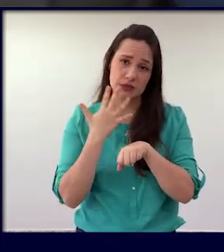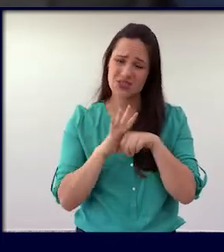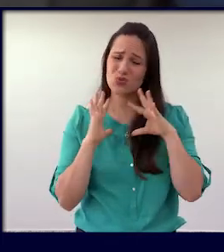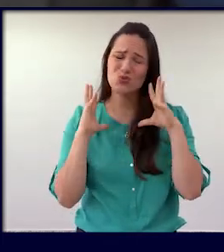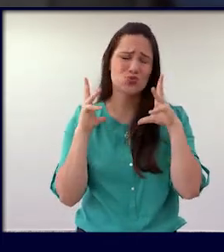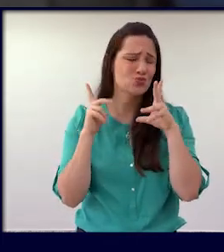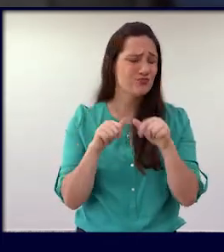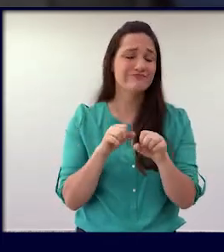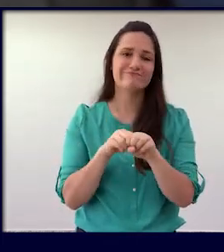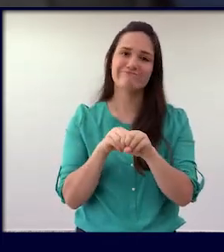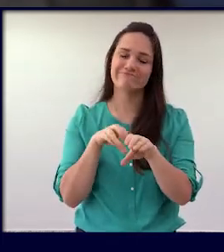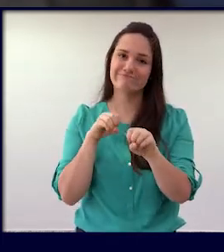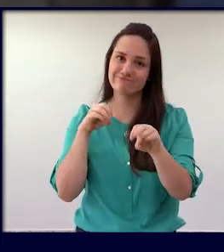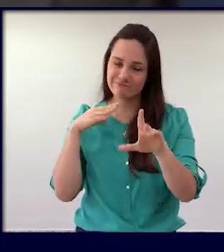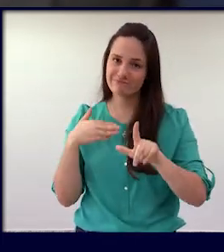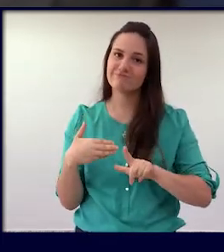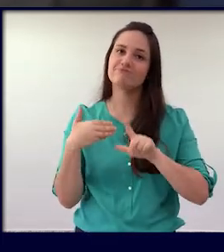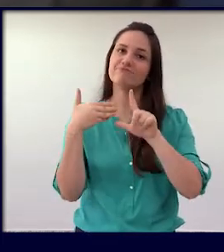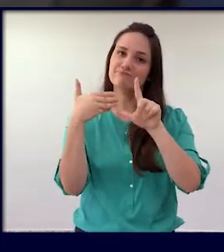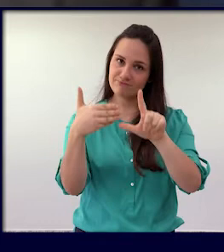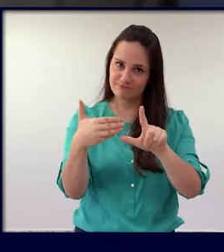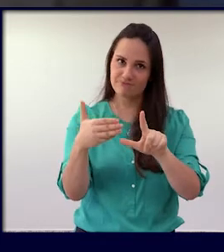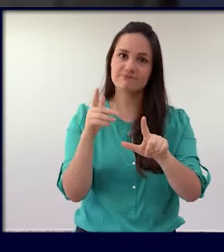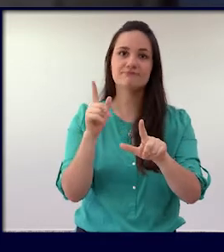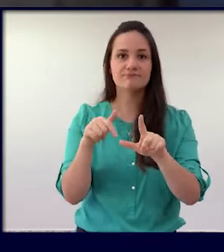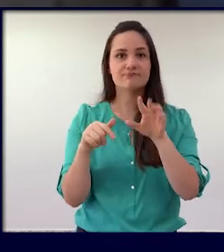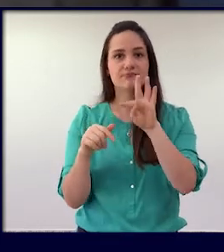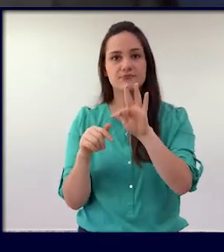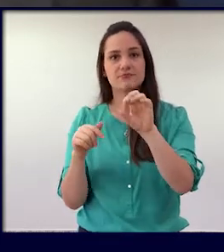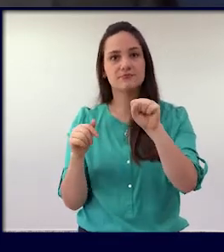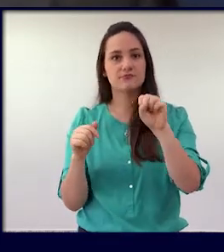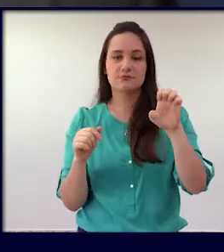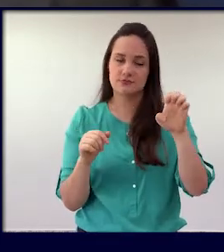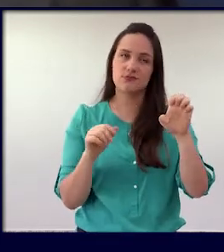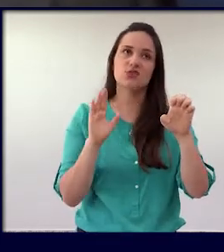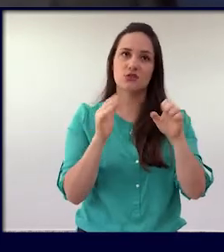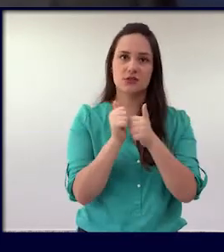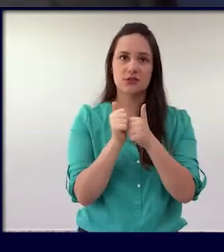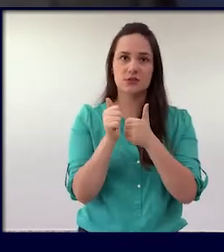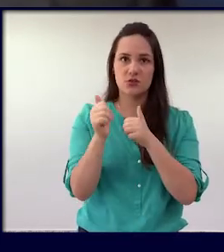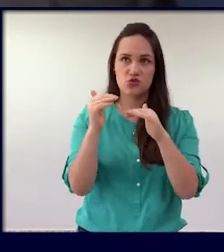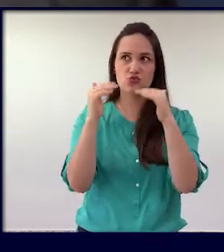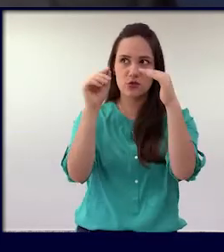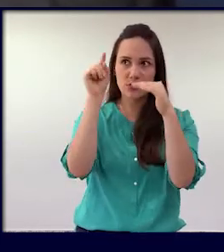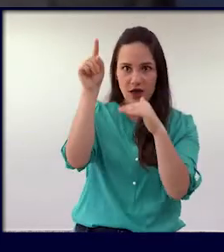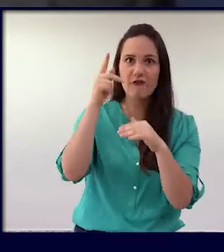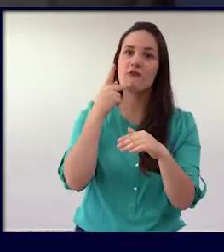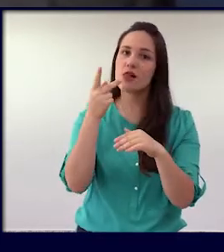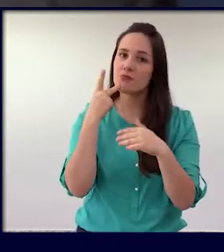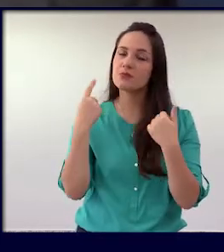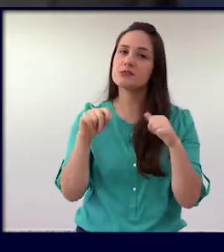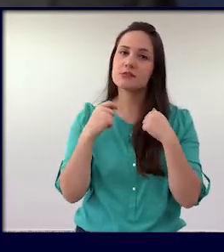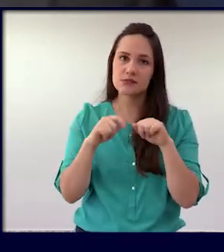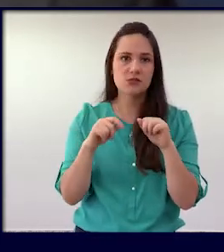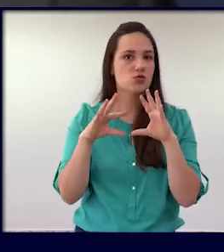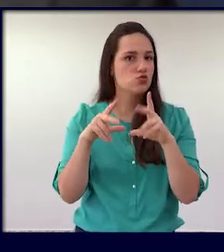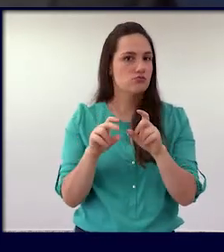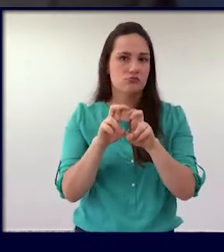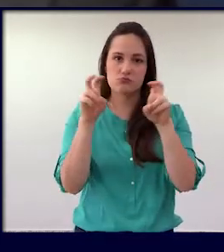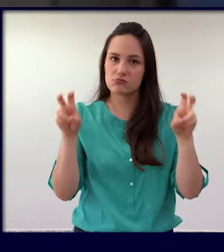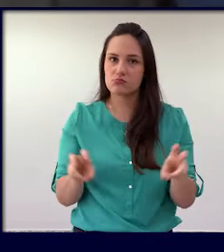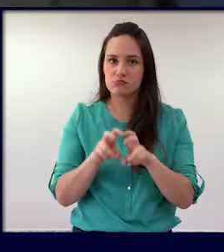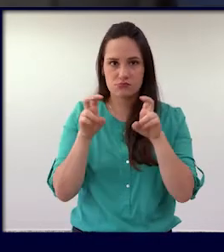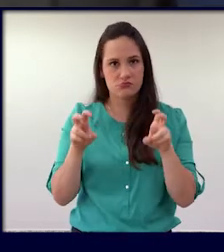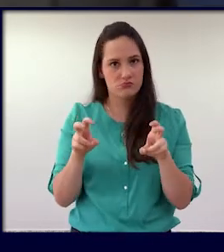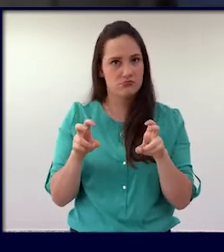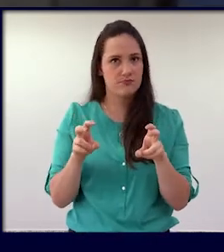os treinamentos, as orientações, preferencialmente, sob orientação do TSE, elas deverão ocorrer de forma